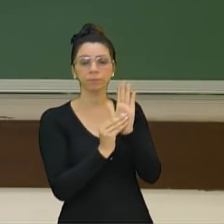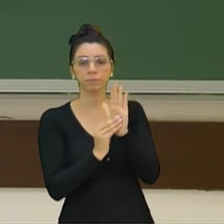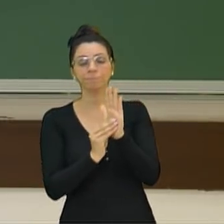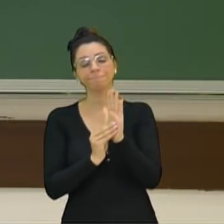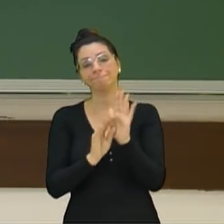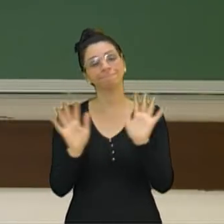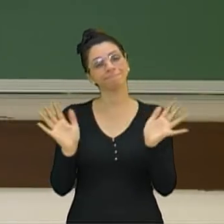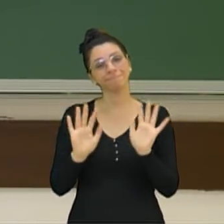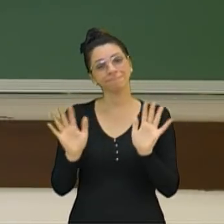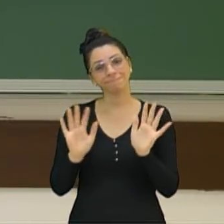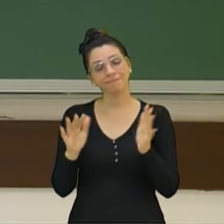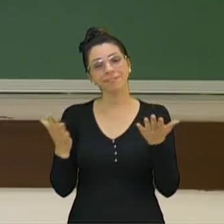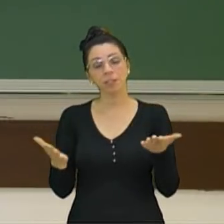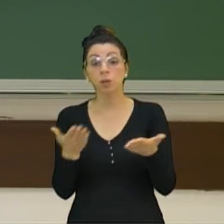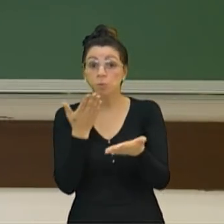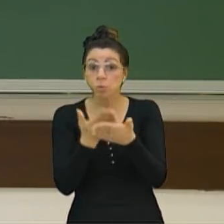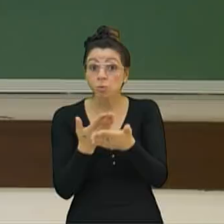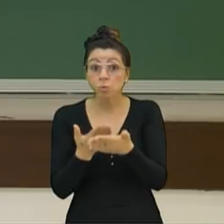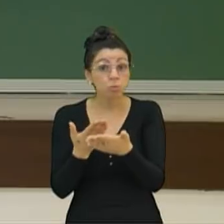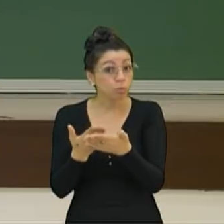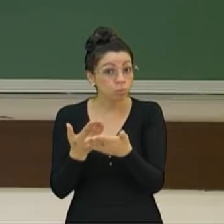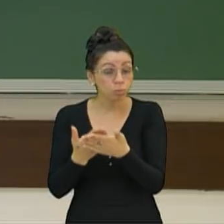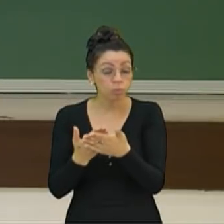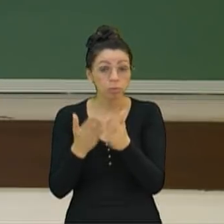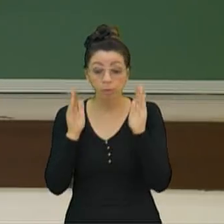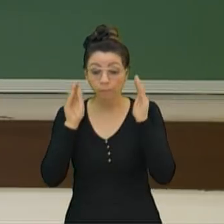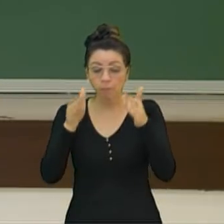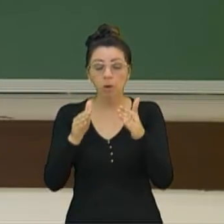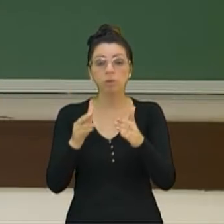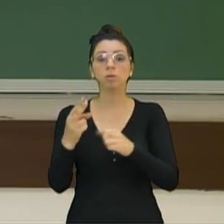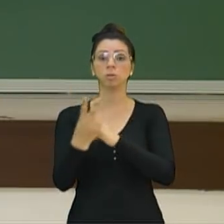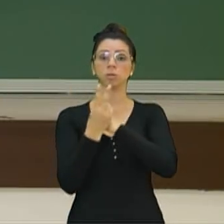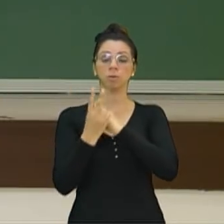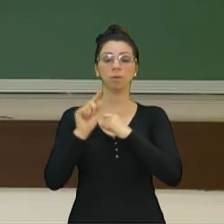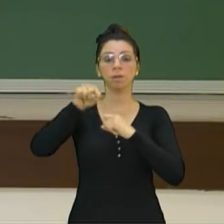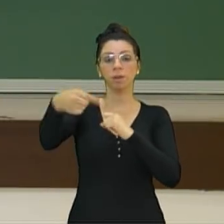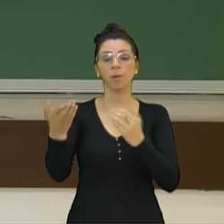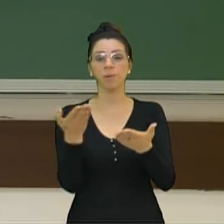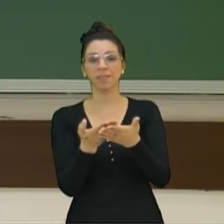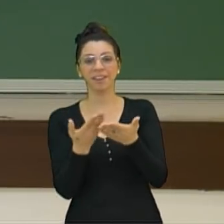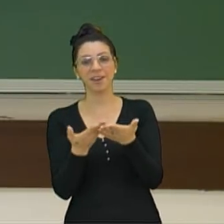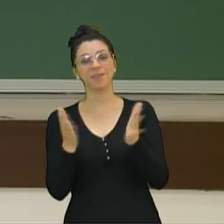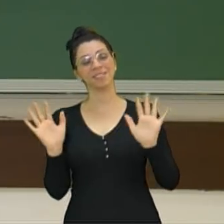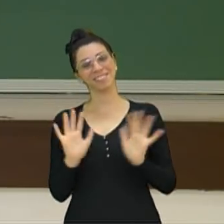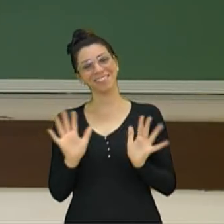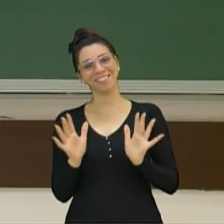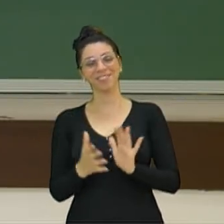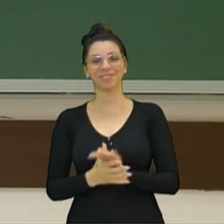despeço de vocês. Estudem bastante, se cuidem e até a nossa próxima aula. Tchau, tchau!